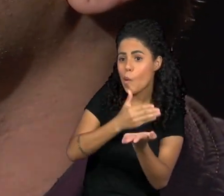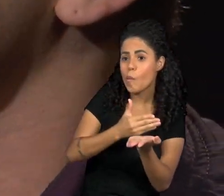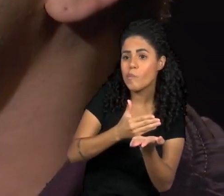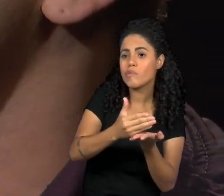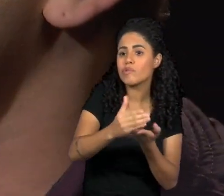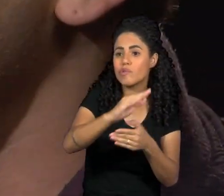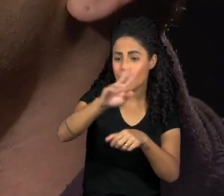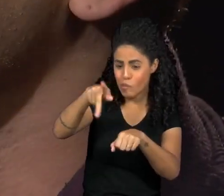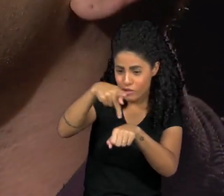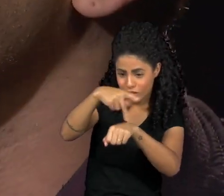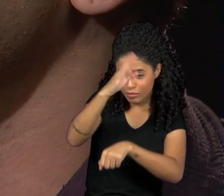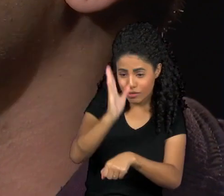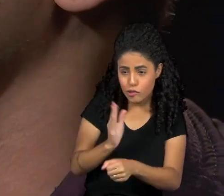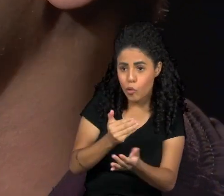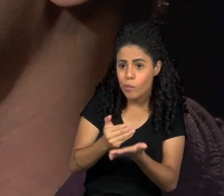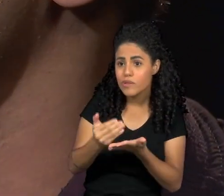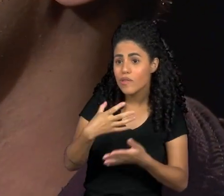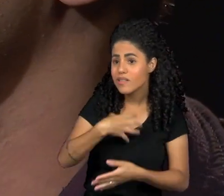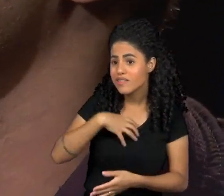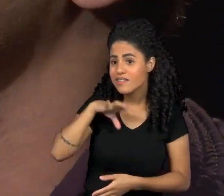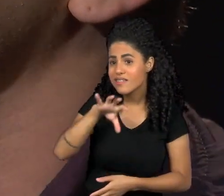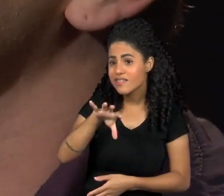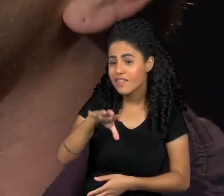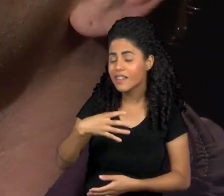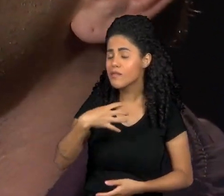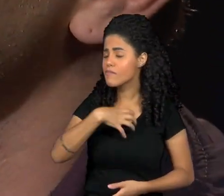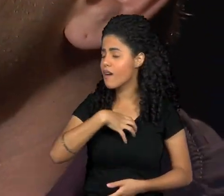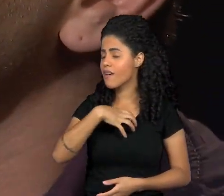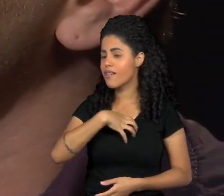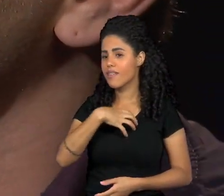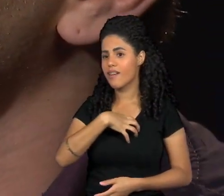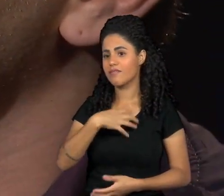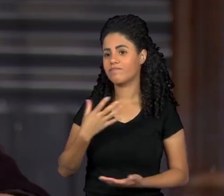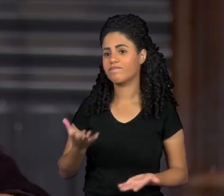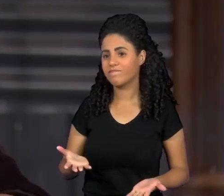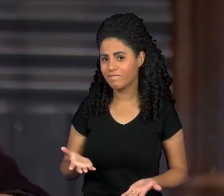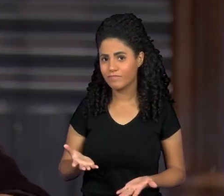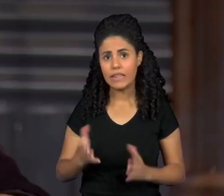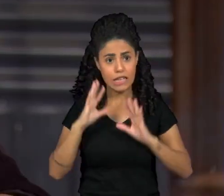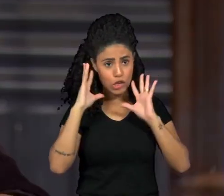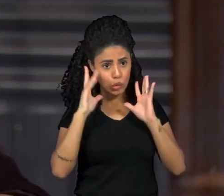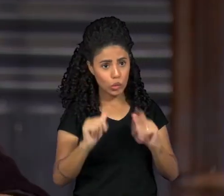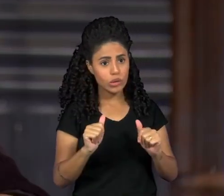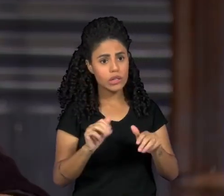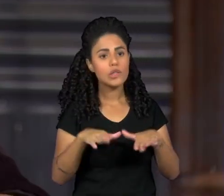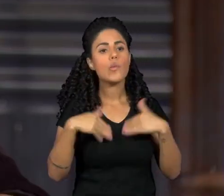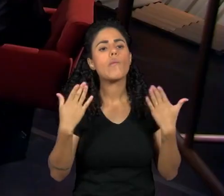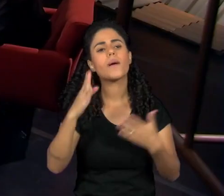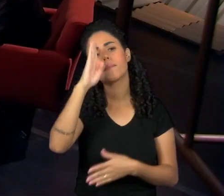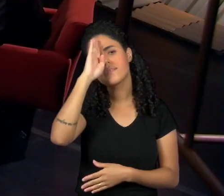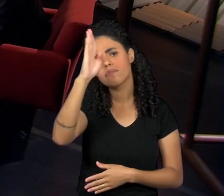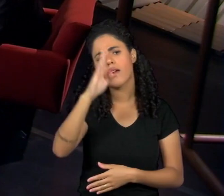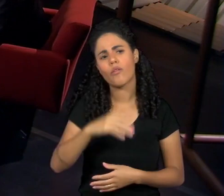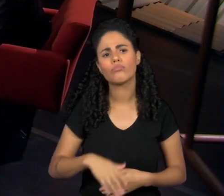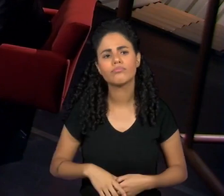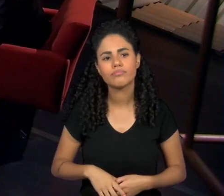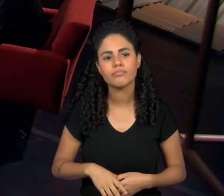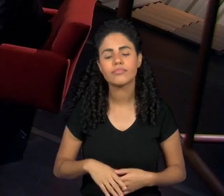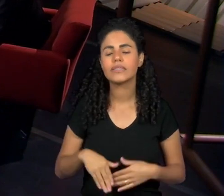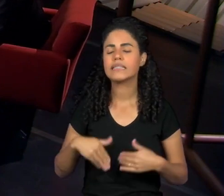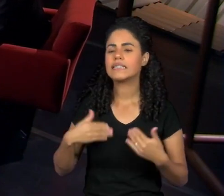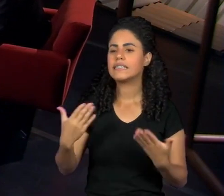E talvez as marcas desse começo estejam mais fortes ali. Todas, né? Qual é a principal? Talvez seja